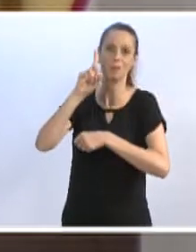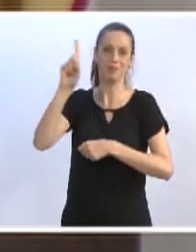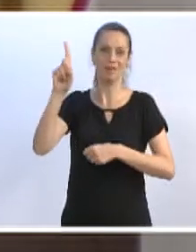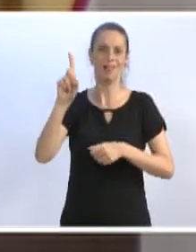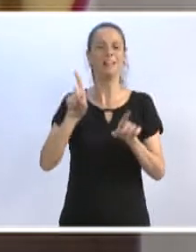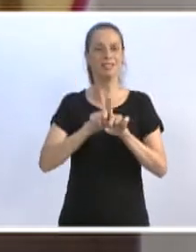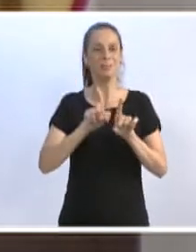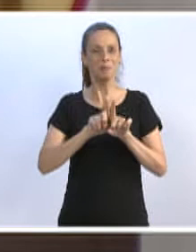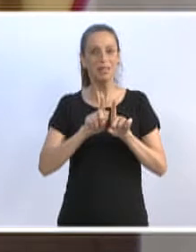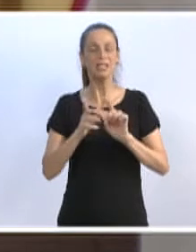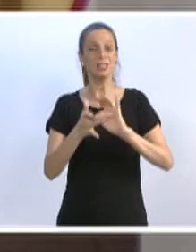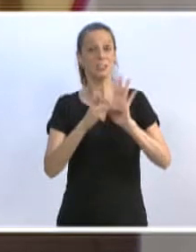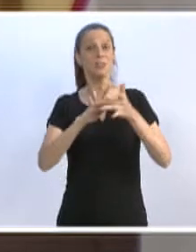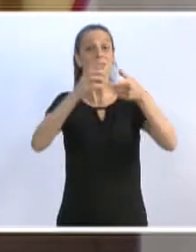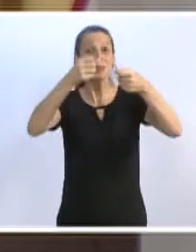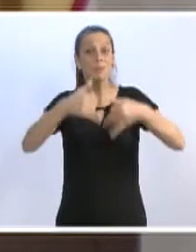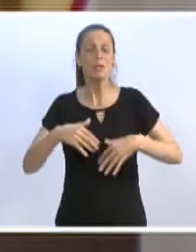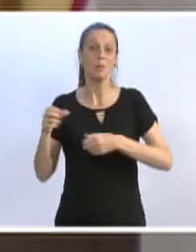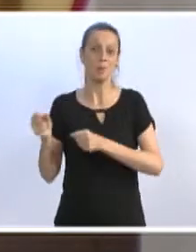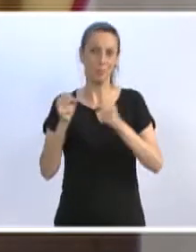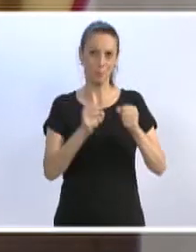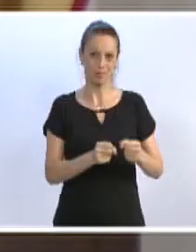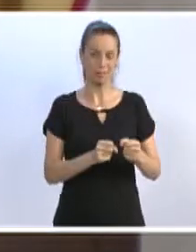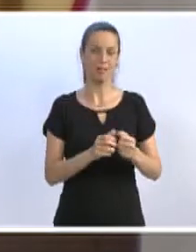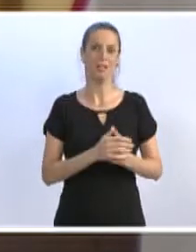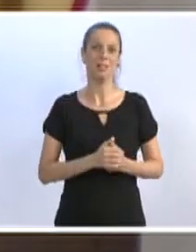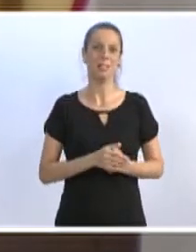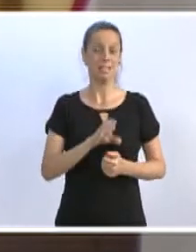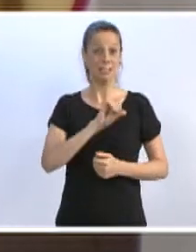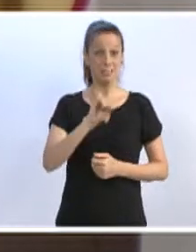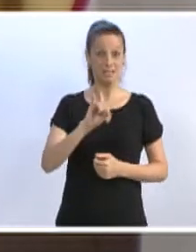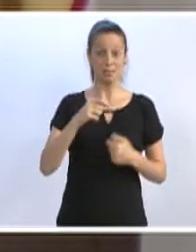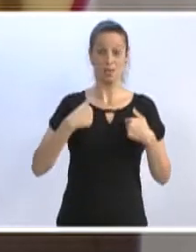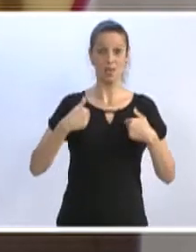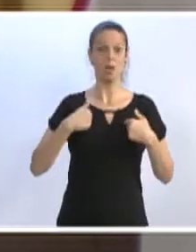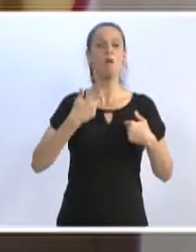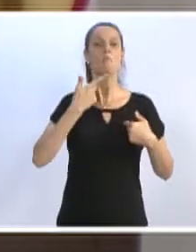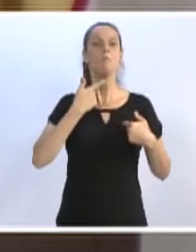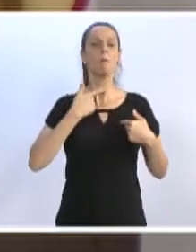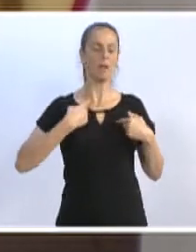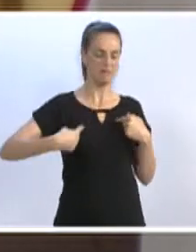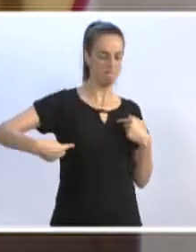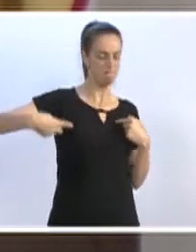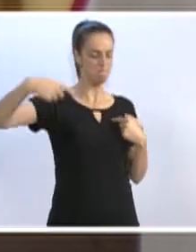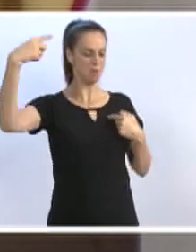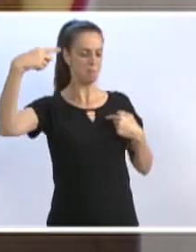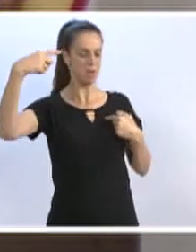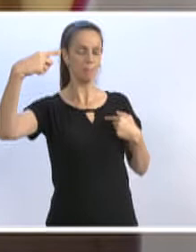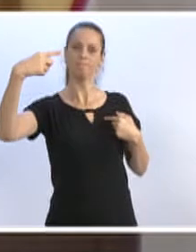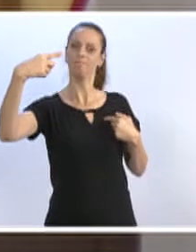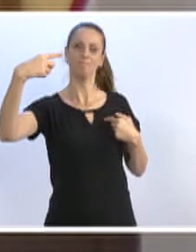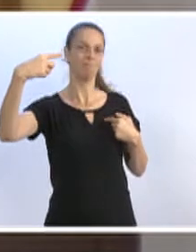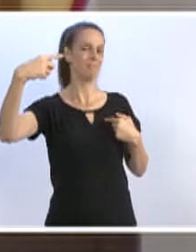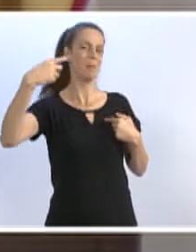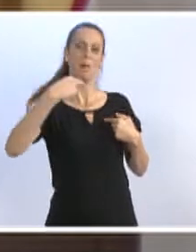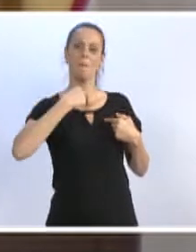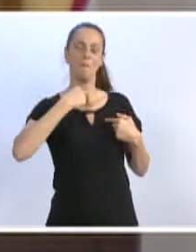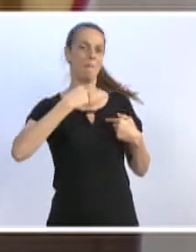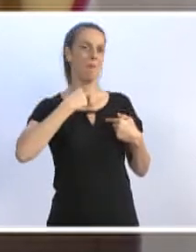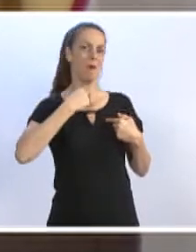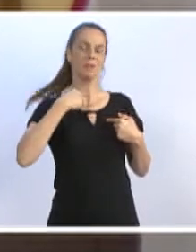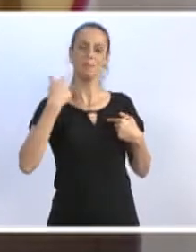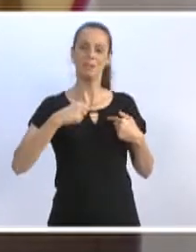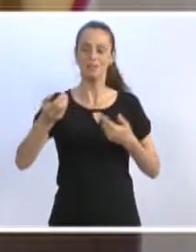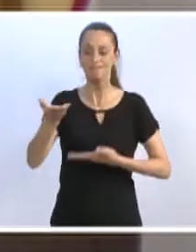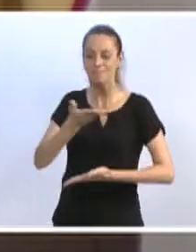o que significa este poder. Quem quer ser o maior, seja o servo de todos. É o pai, a mãe, aquele que